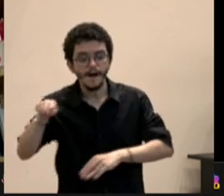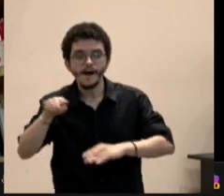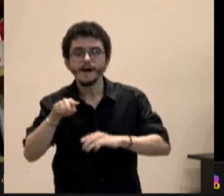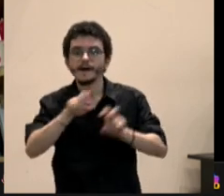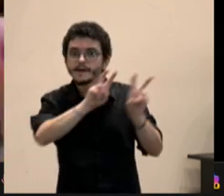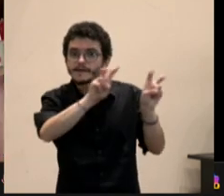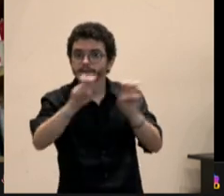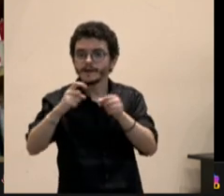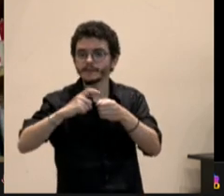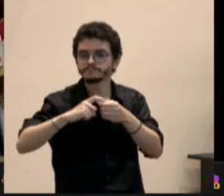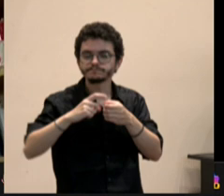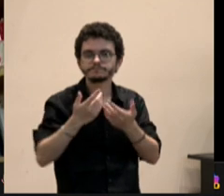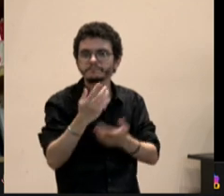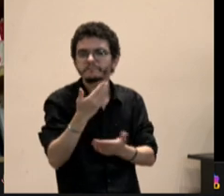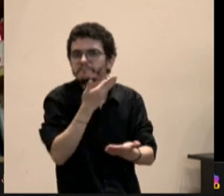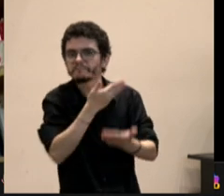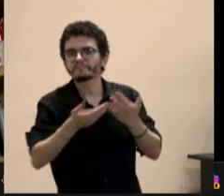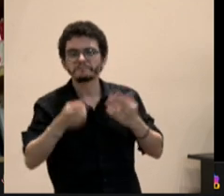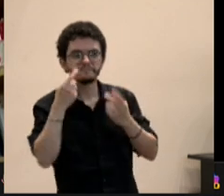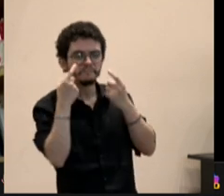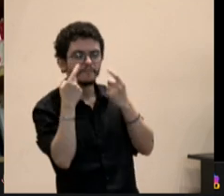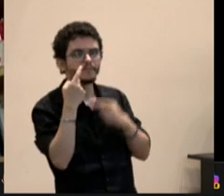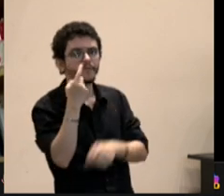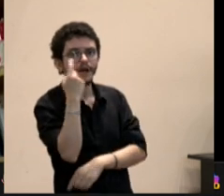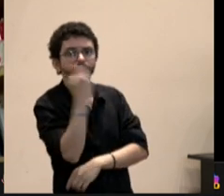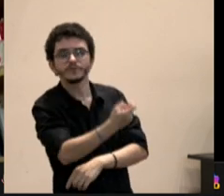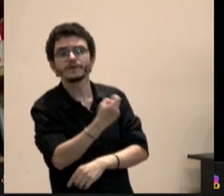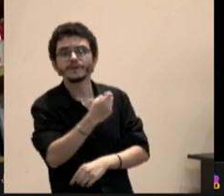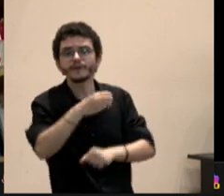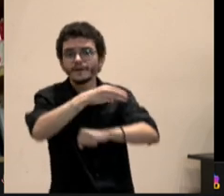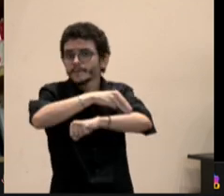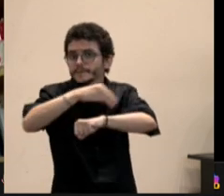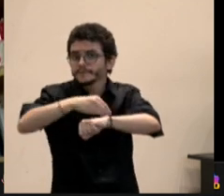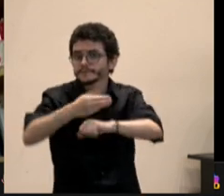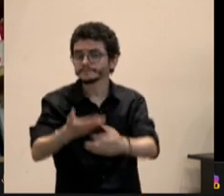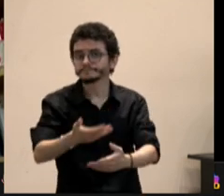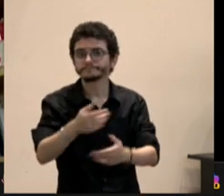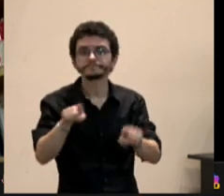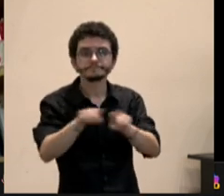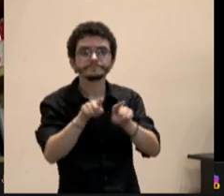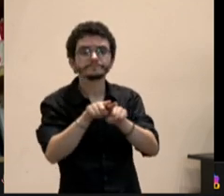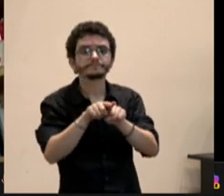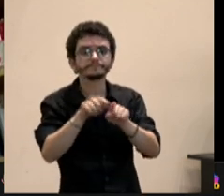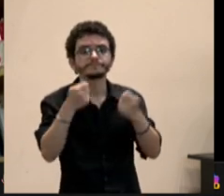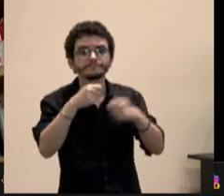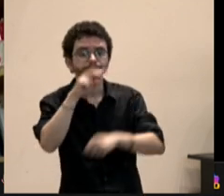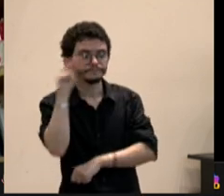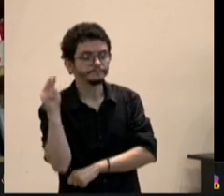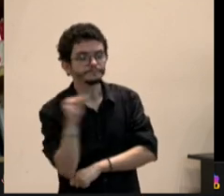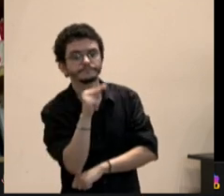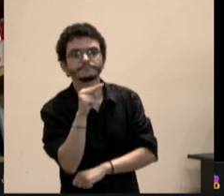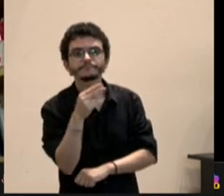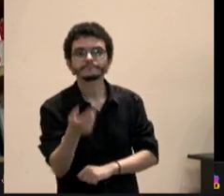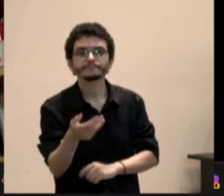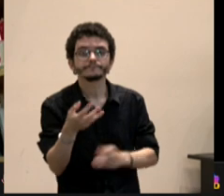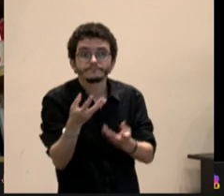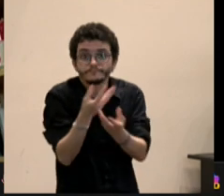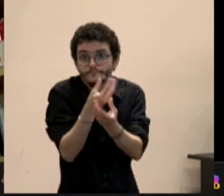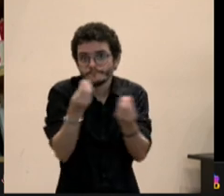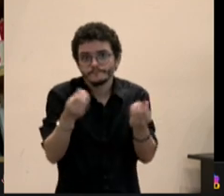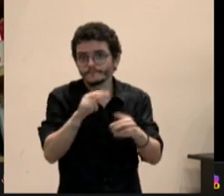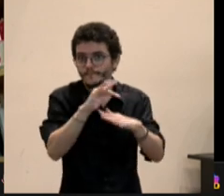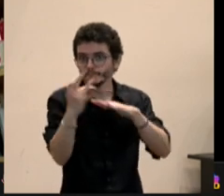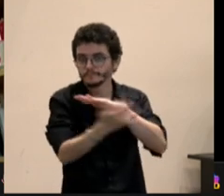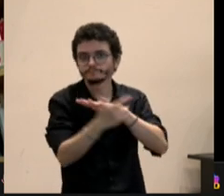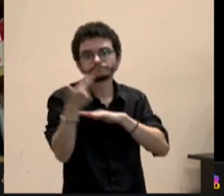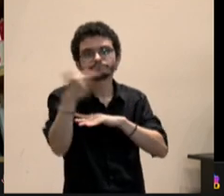o desejo e o interesse pelo magistério. Além disso, é preciso olhar que muitas redes não